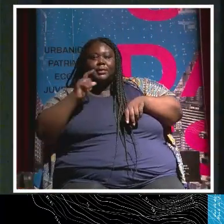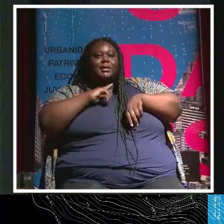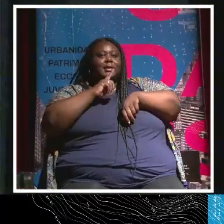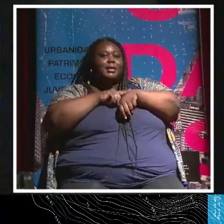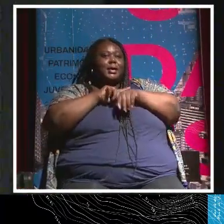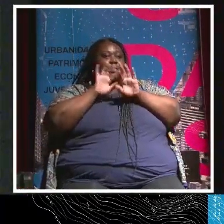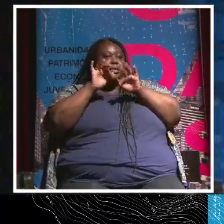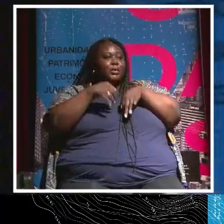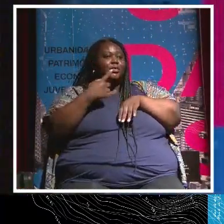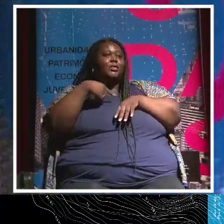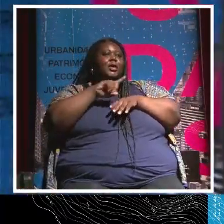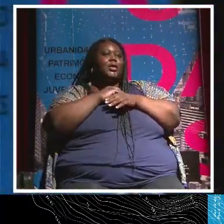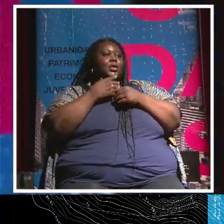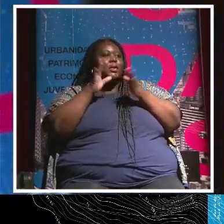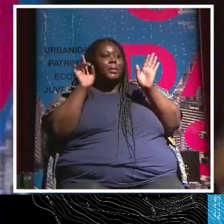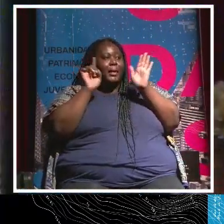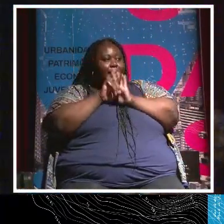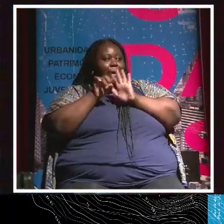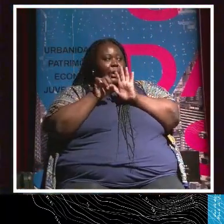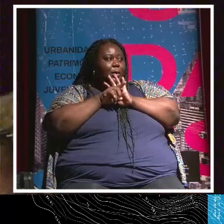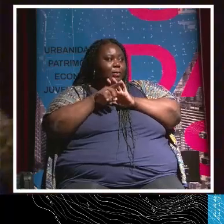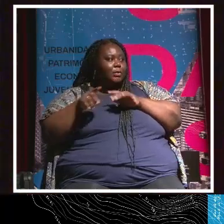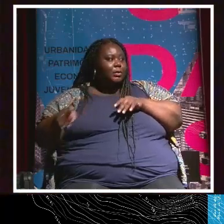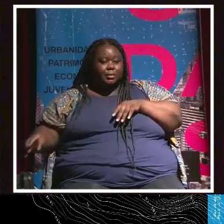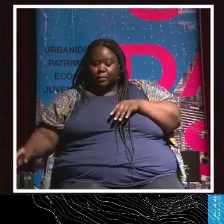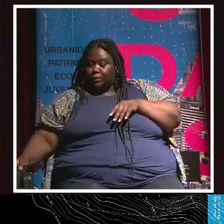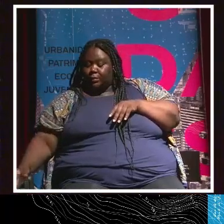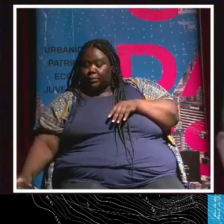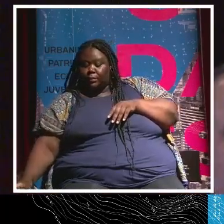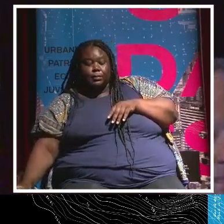sua poltrona aqui, viu, Rodrigo?